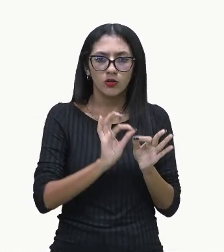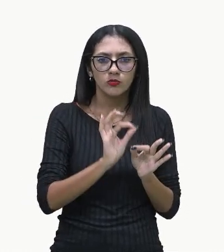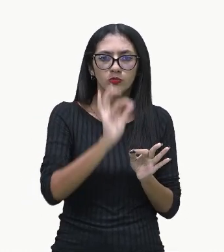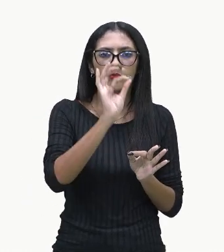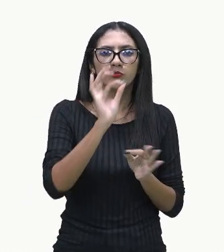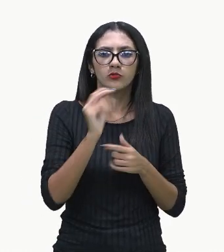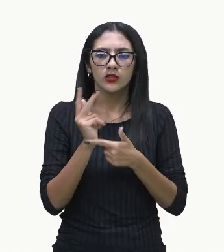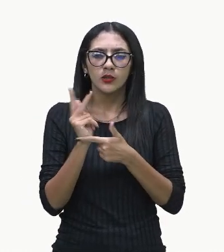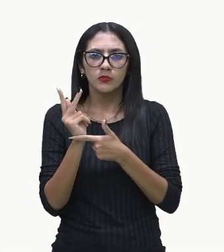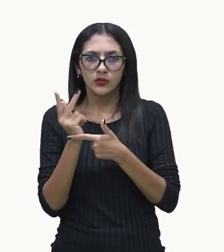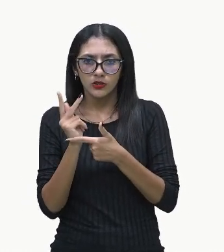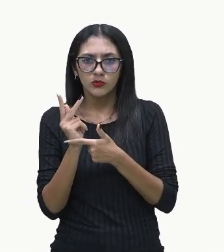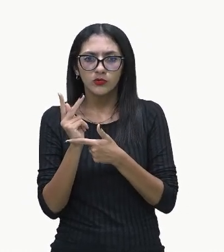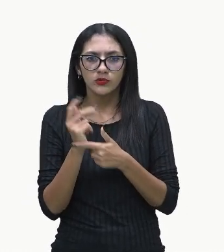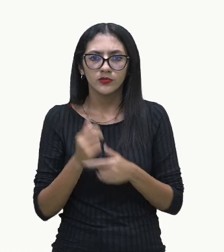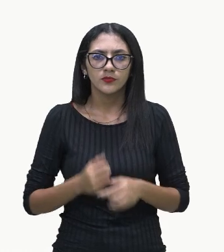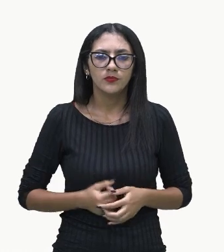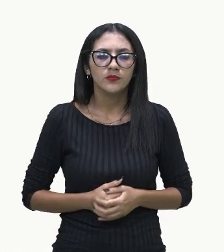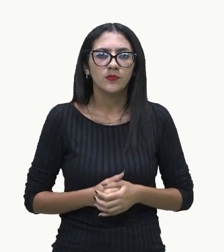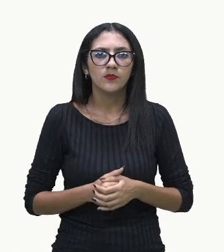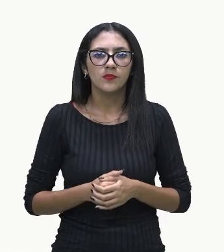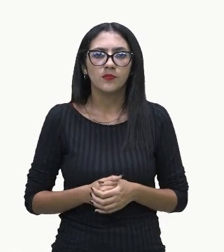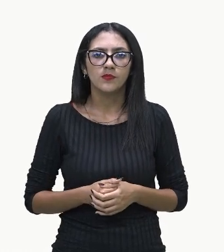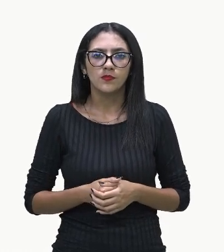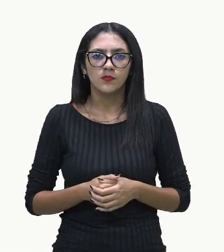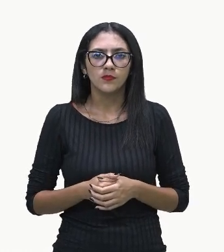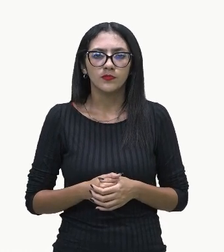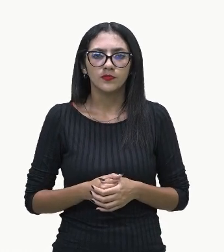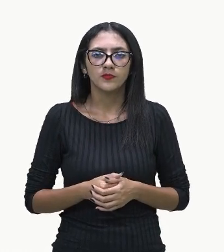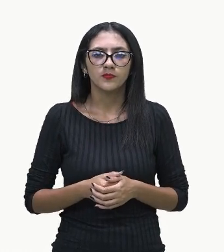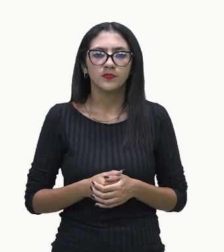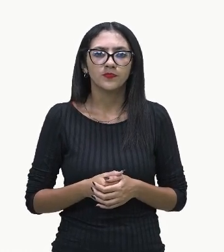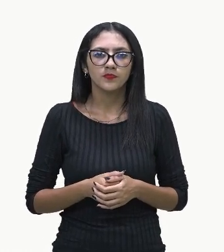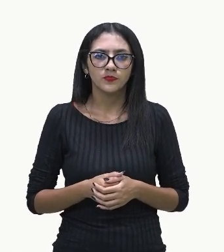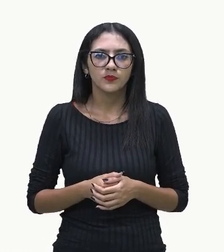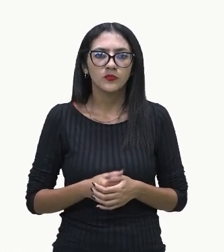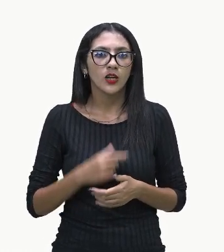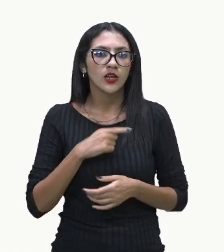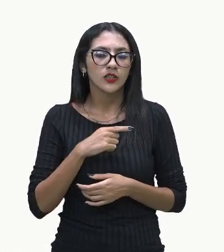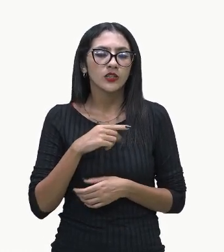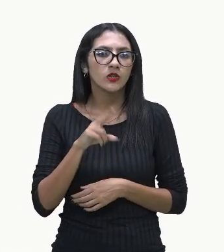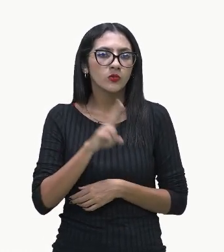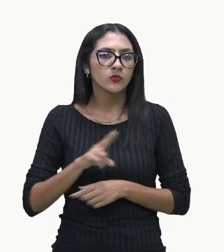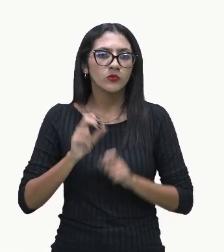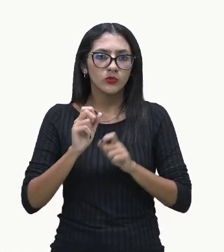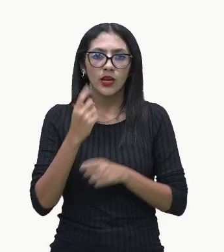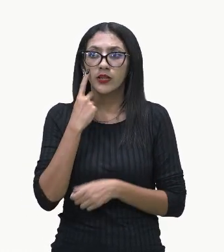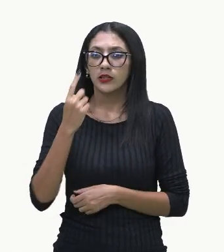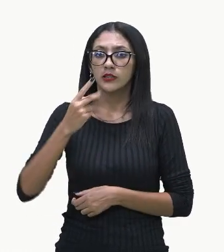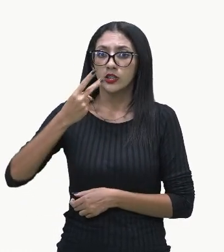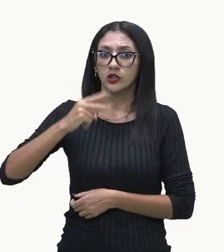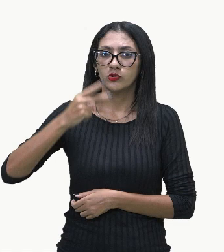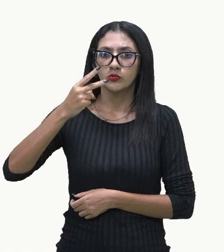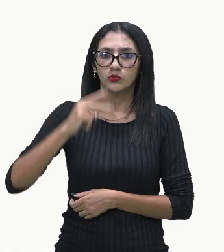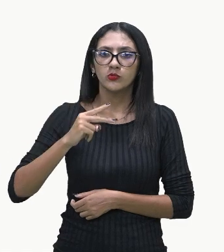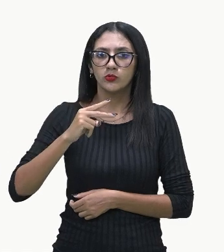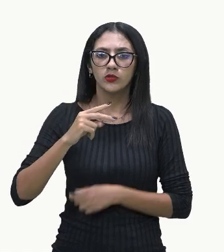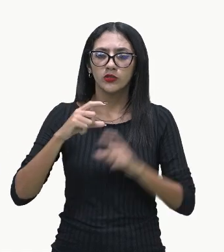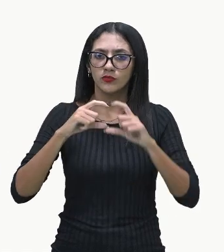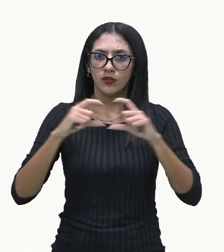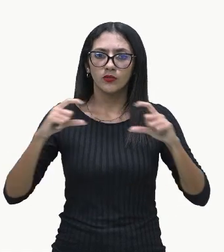a hipotenusa. Tudo bem? E nós estamos aqui fazendo a aplicação dessas fórmulas. Então,